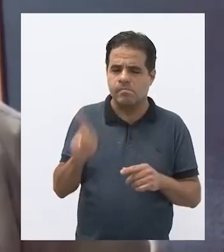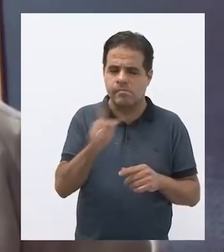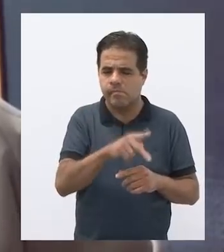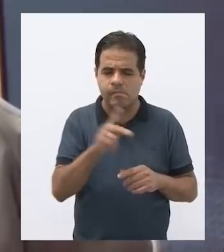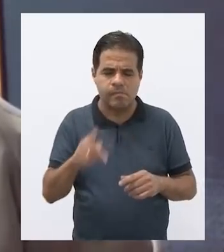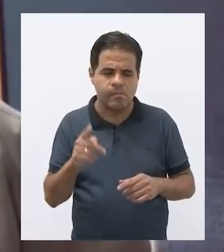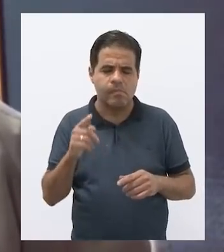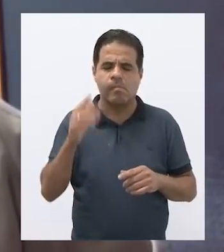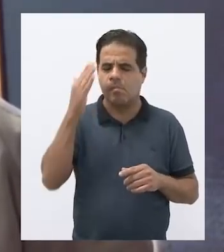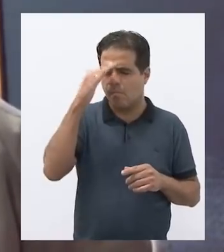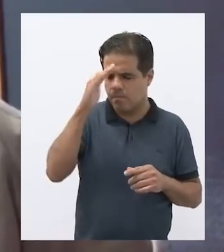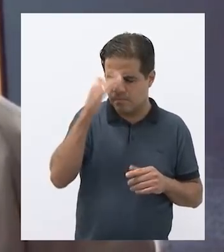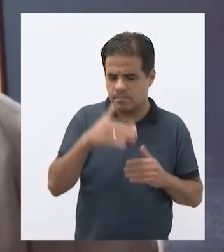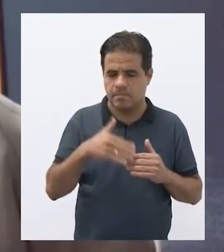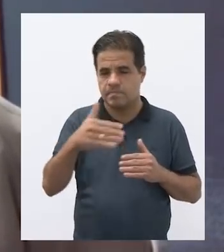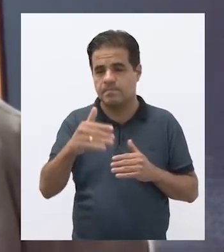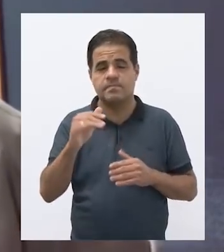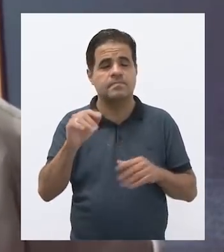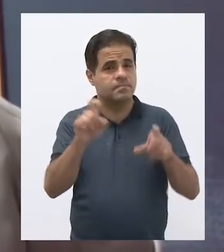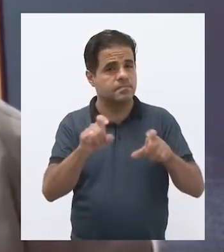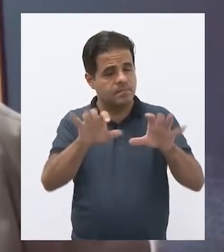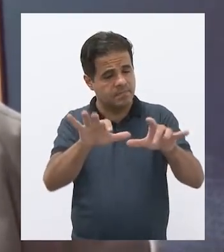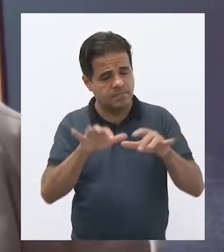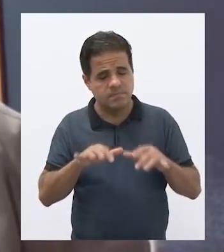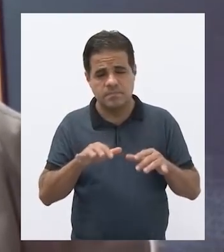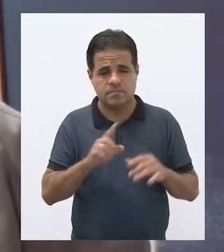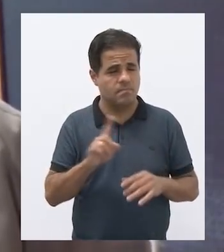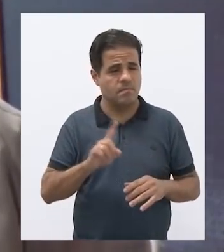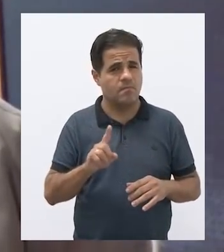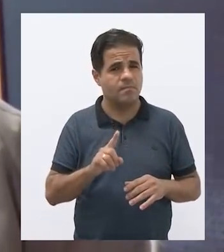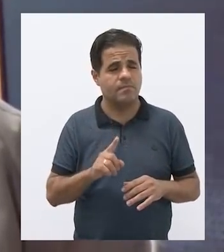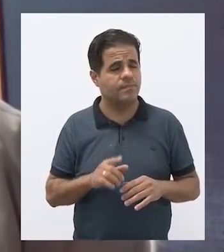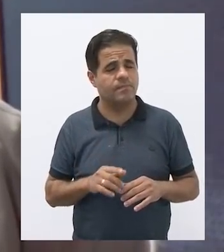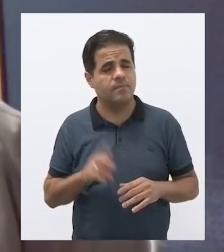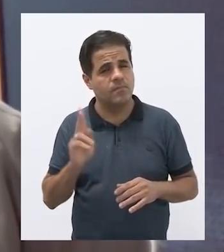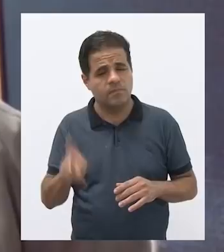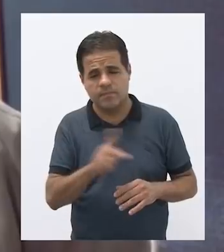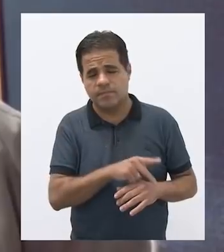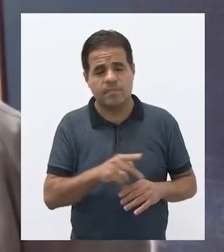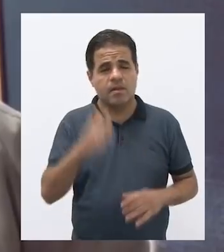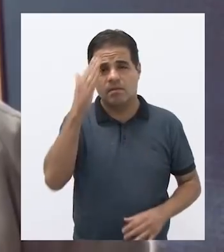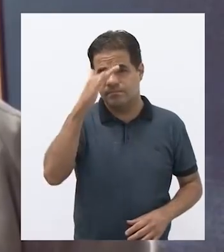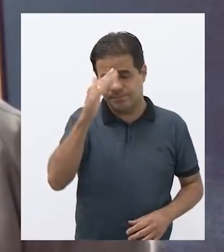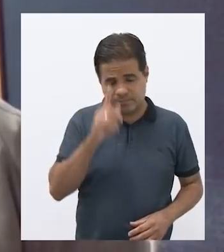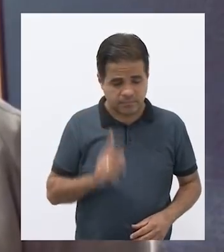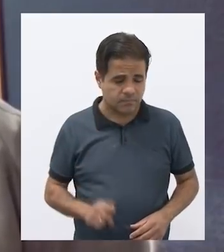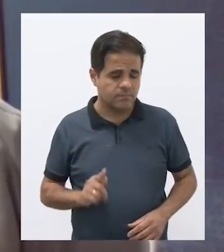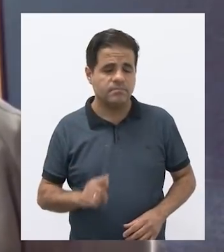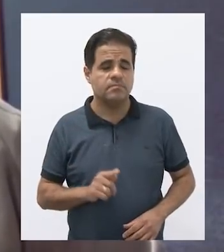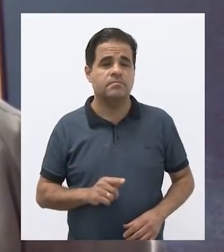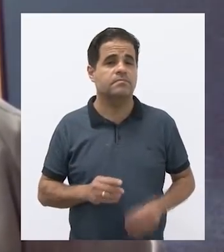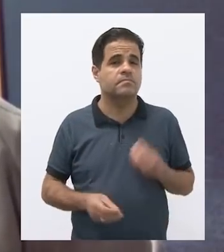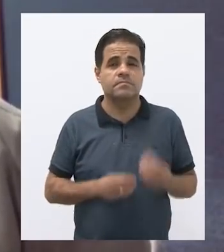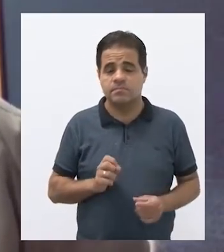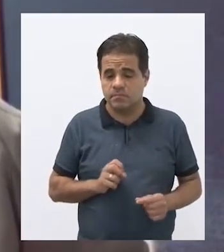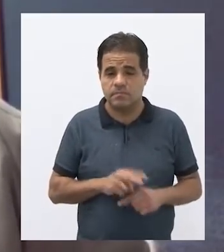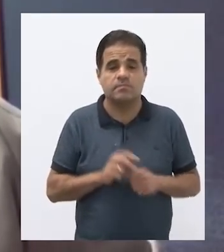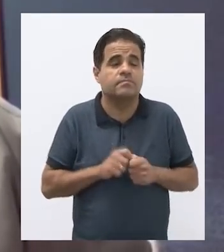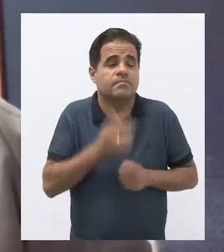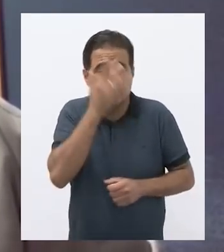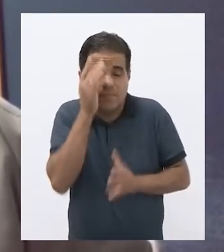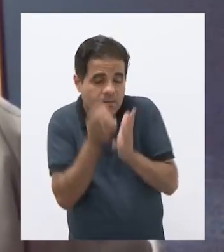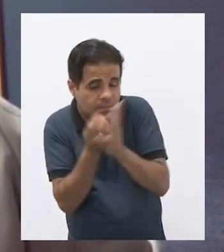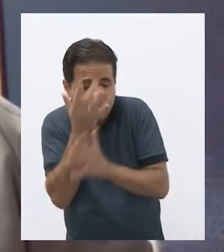que, na aula de informática não, porque o professor entendeu como é que se faz